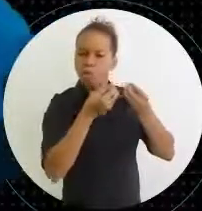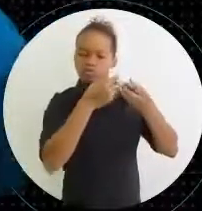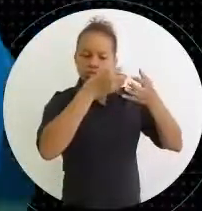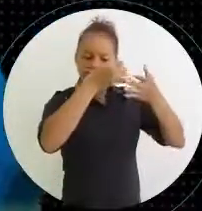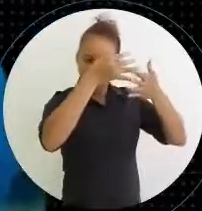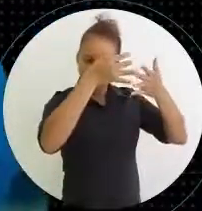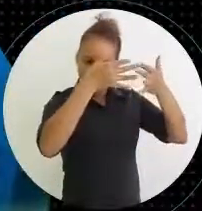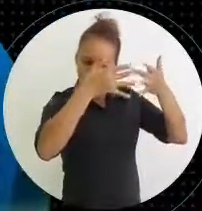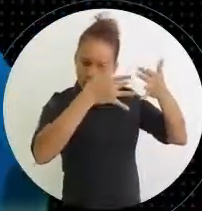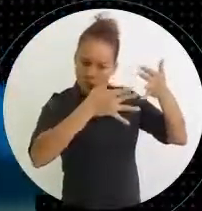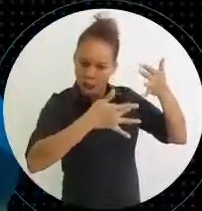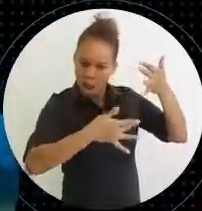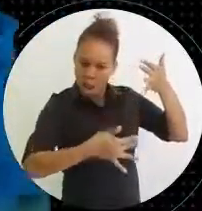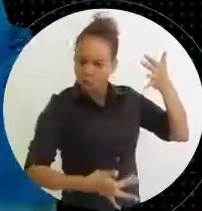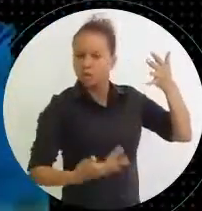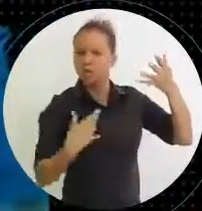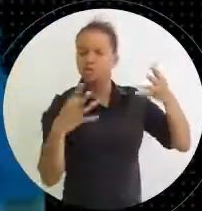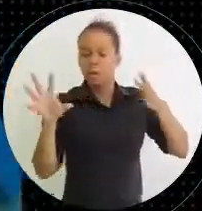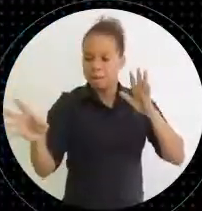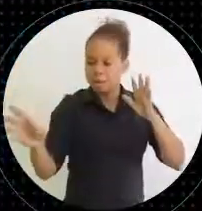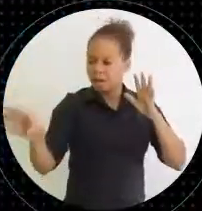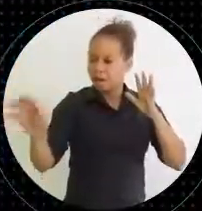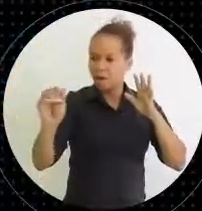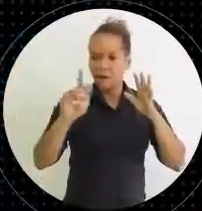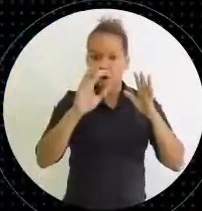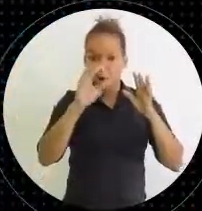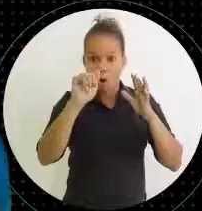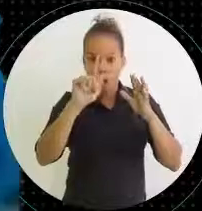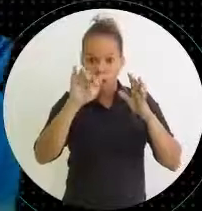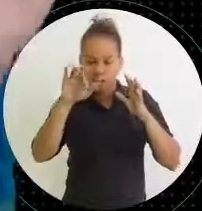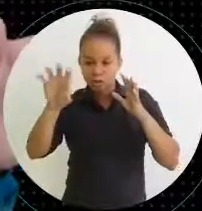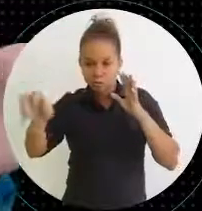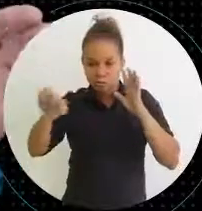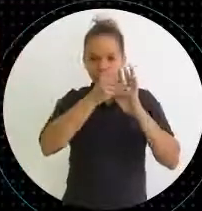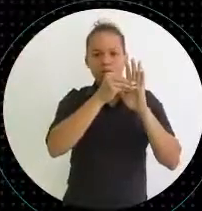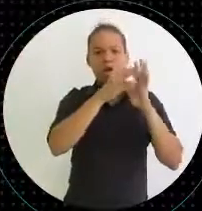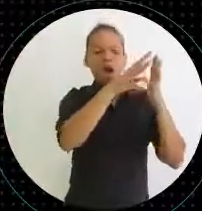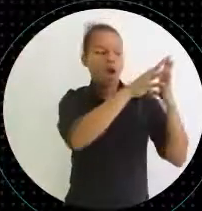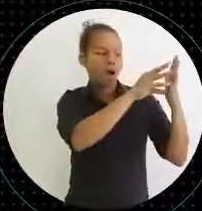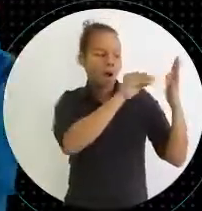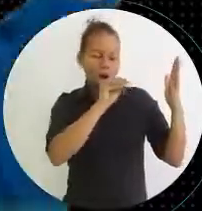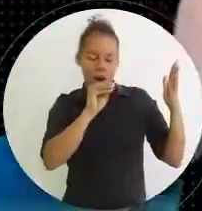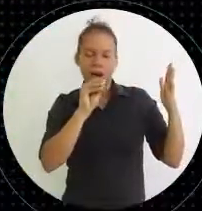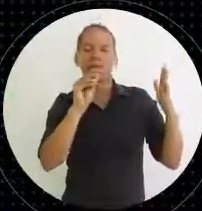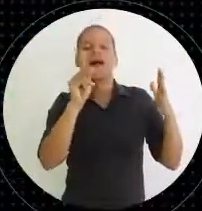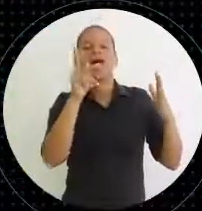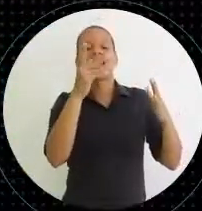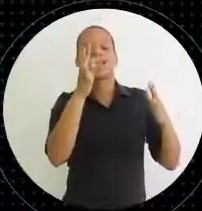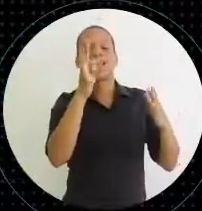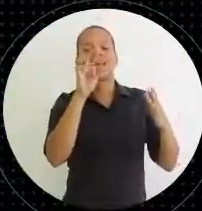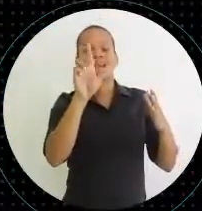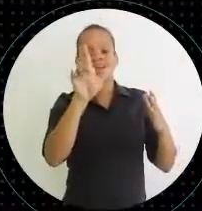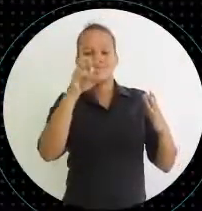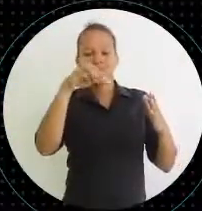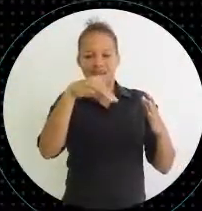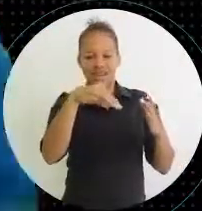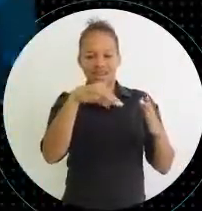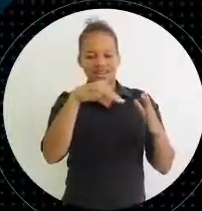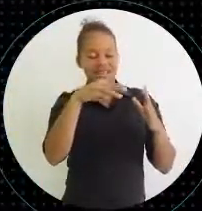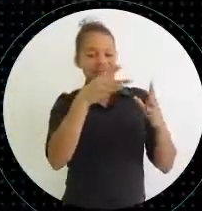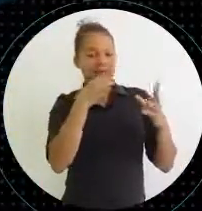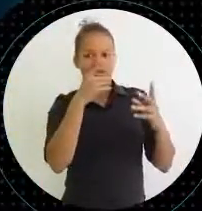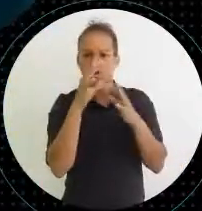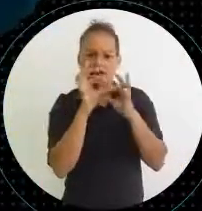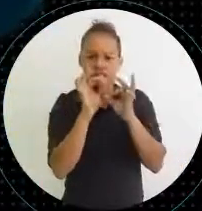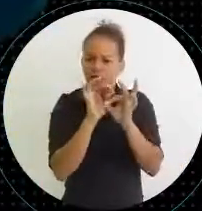seu site, e o código. Você pega o código, pega aquele códigozinho, copia para o seu HTML e pronto, está feito. Então